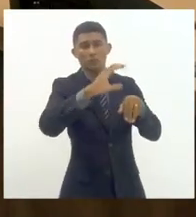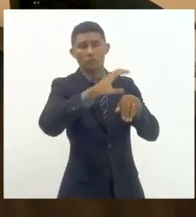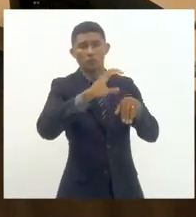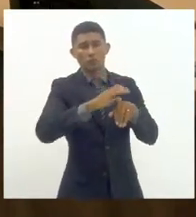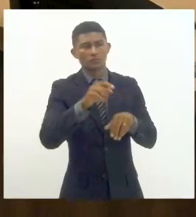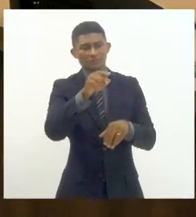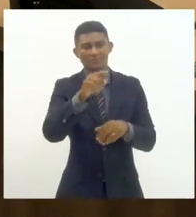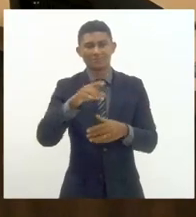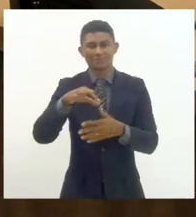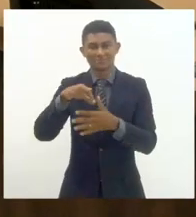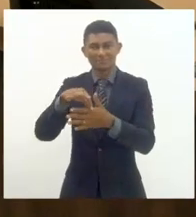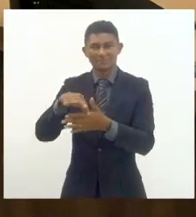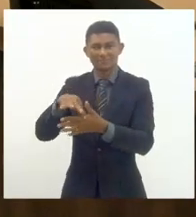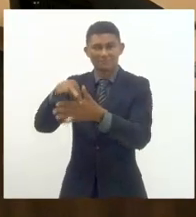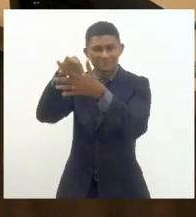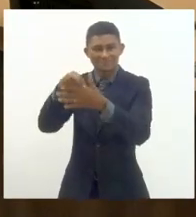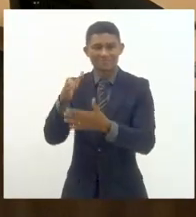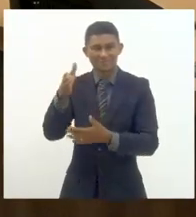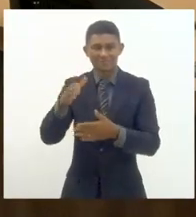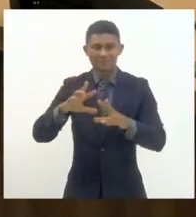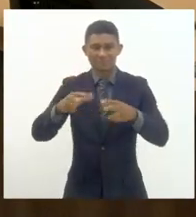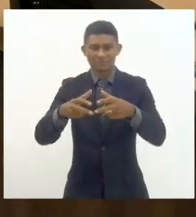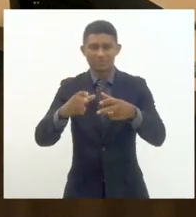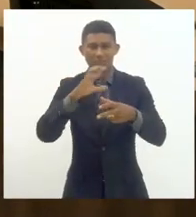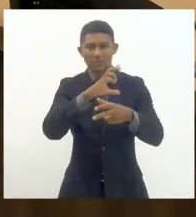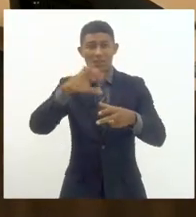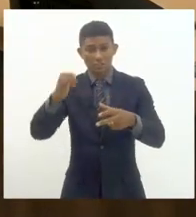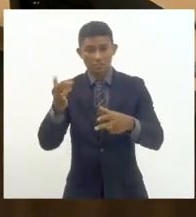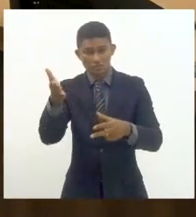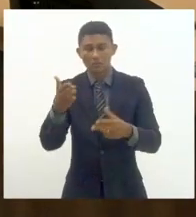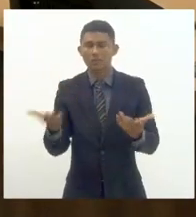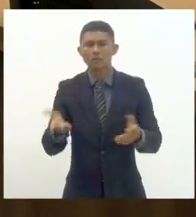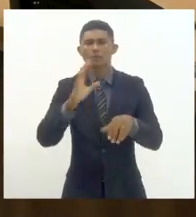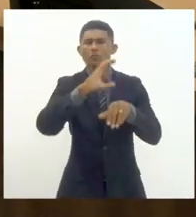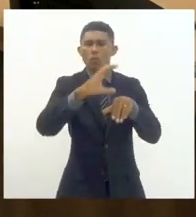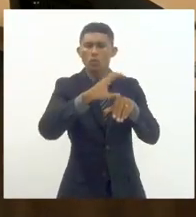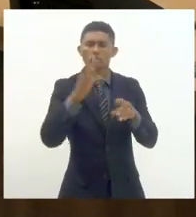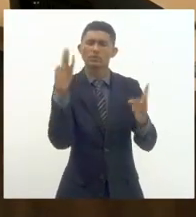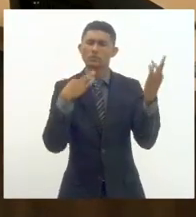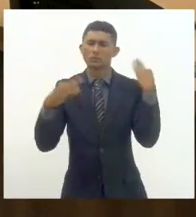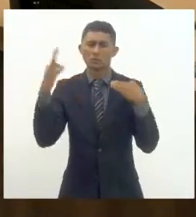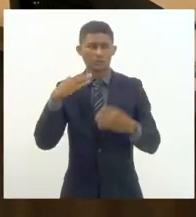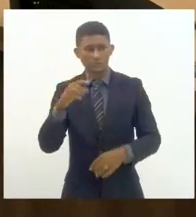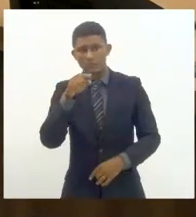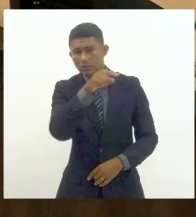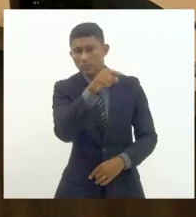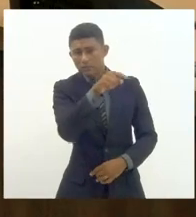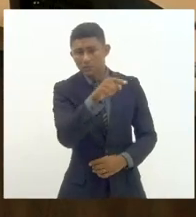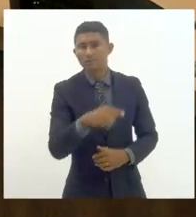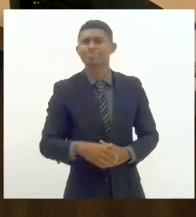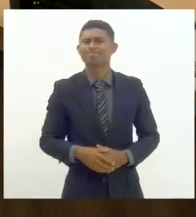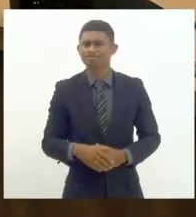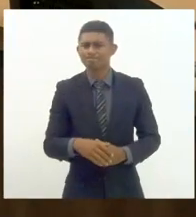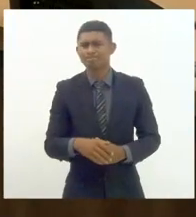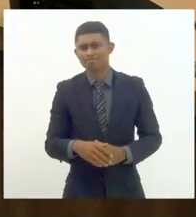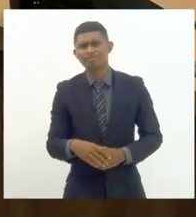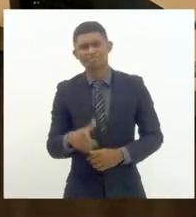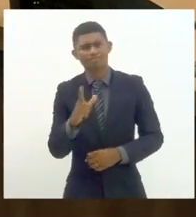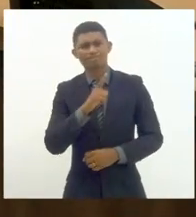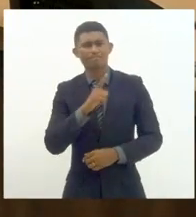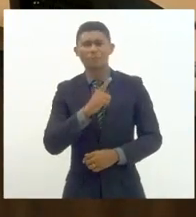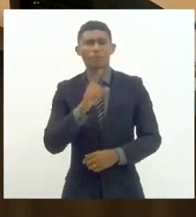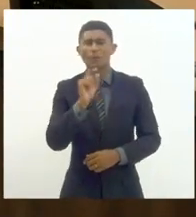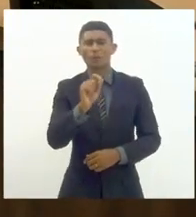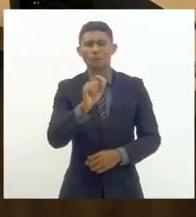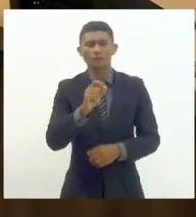líder da CCJ, é um curso de turismo que, inclusive, ele tem cerca de